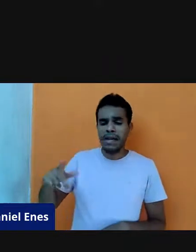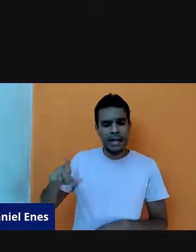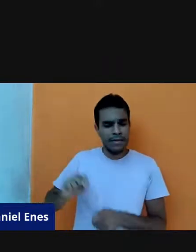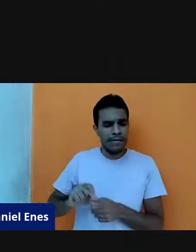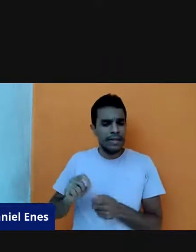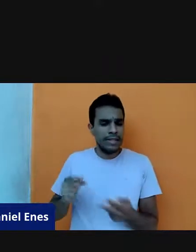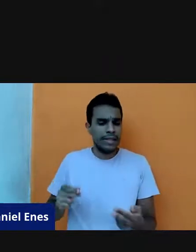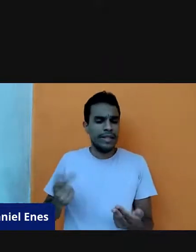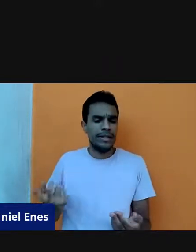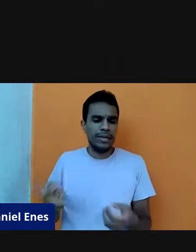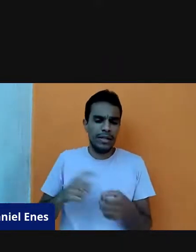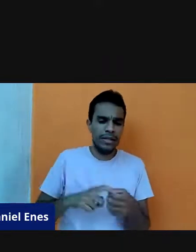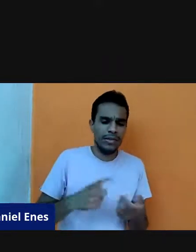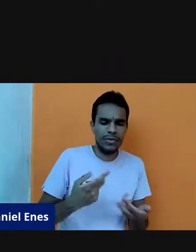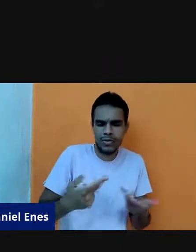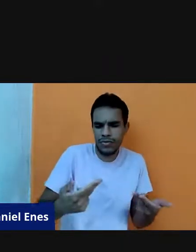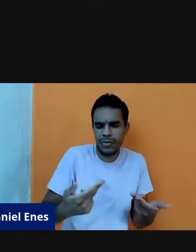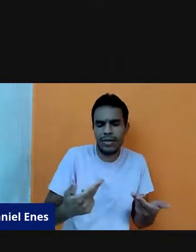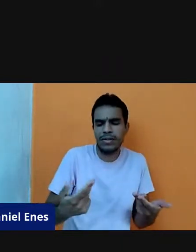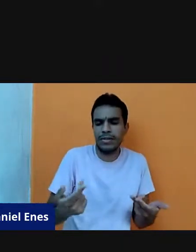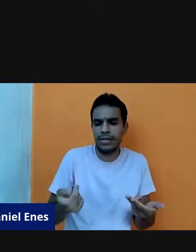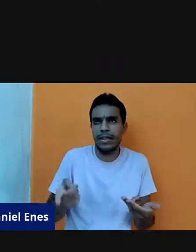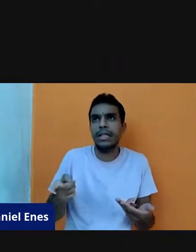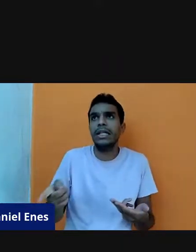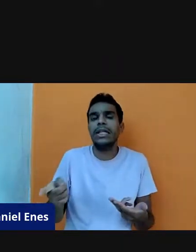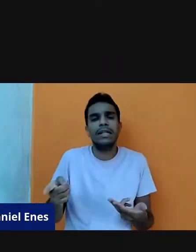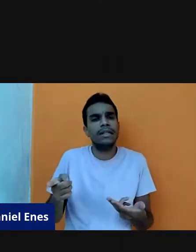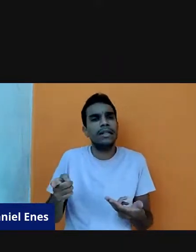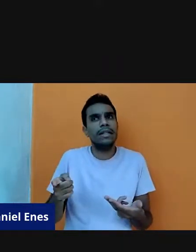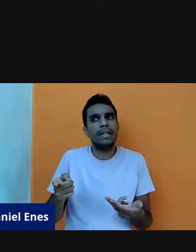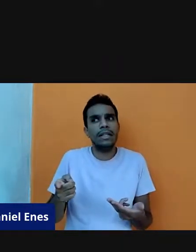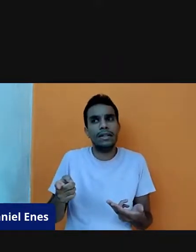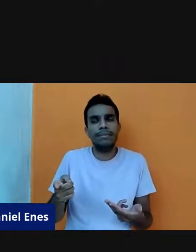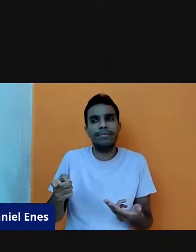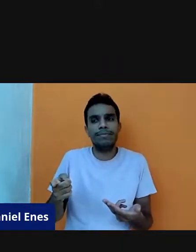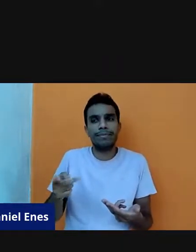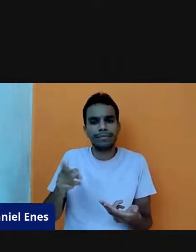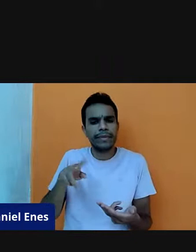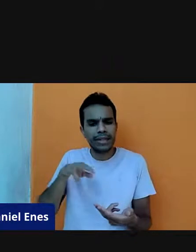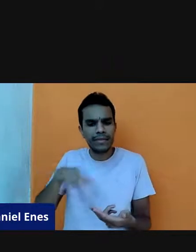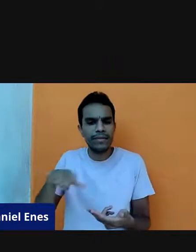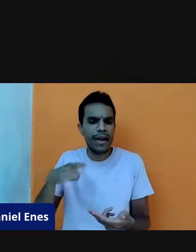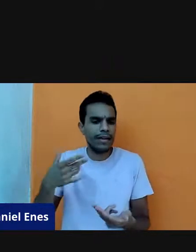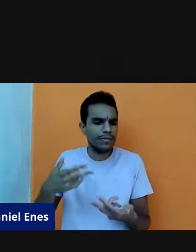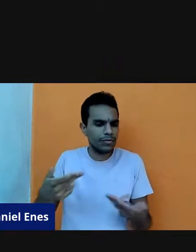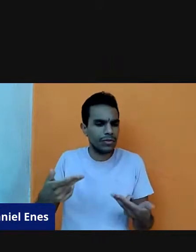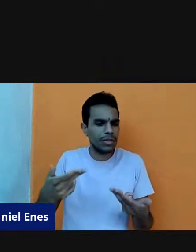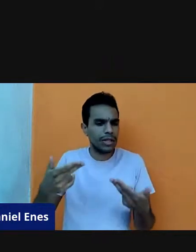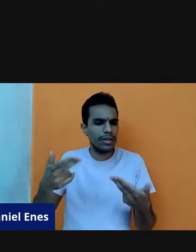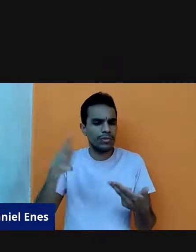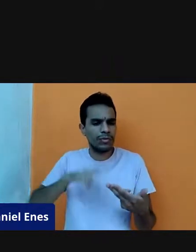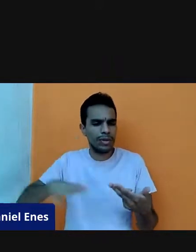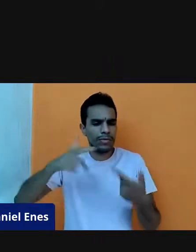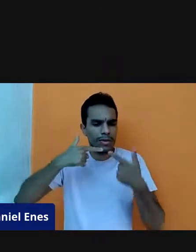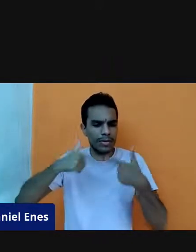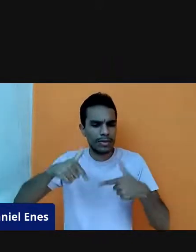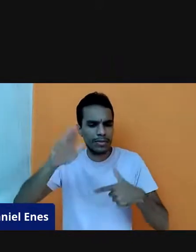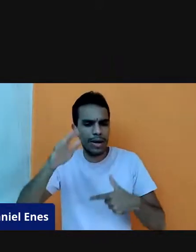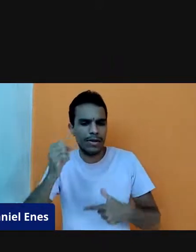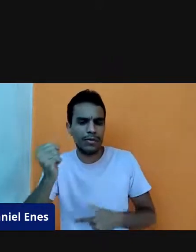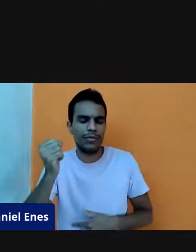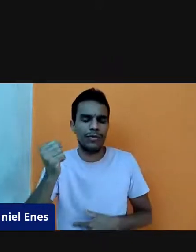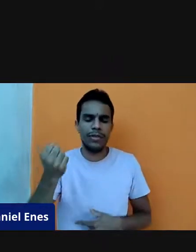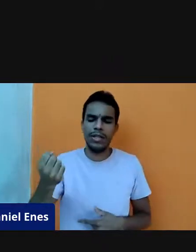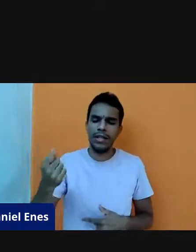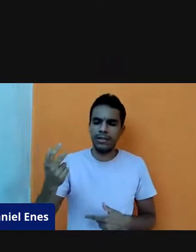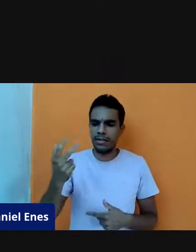soneto, enfim. E João Cabral também vai, não em relação ao soneto, mas também vai tratar de uma linguagem mais rebuscada. Então, são as semelhanças.